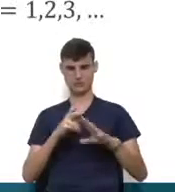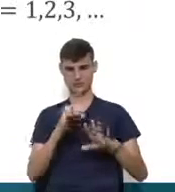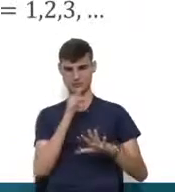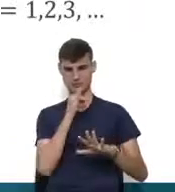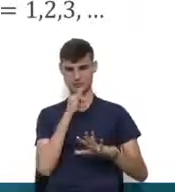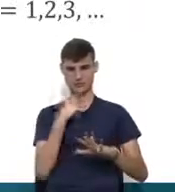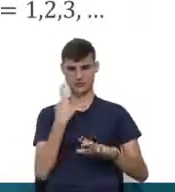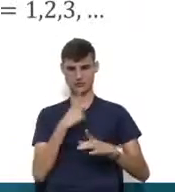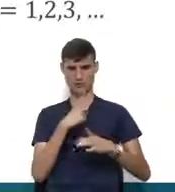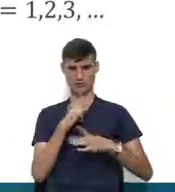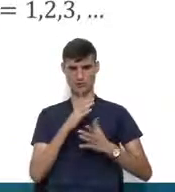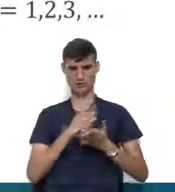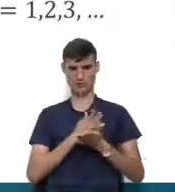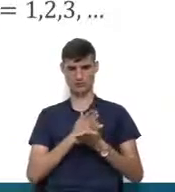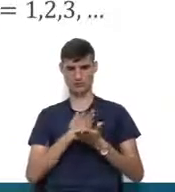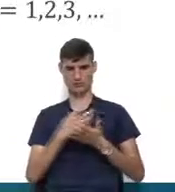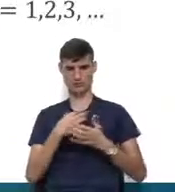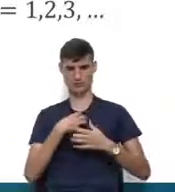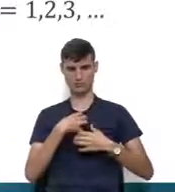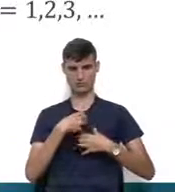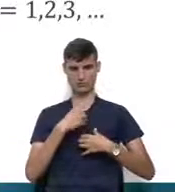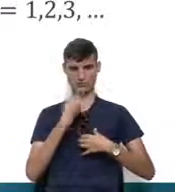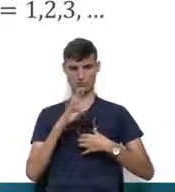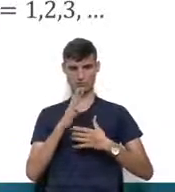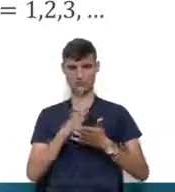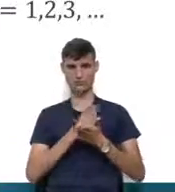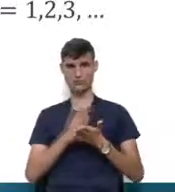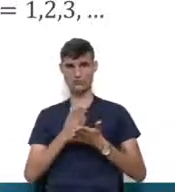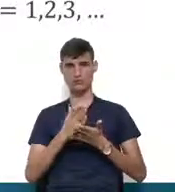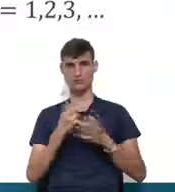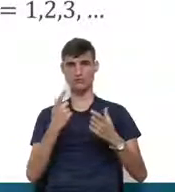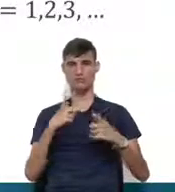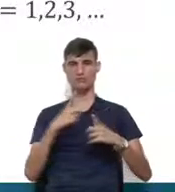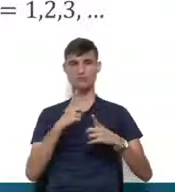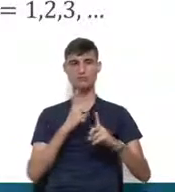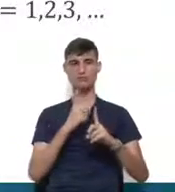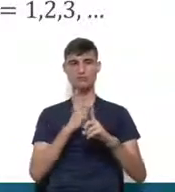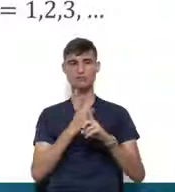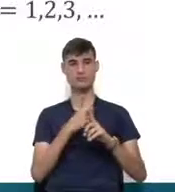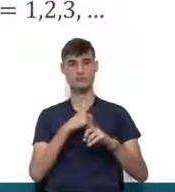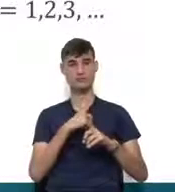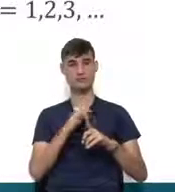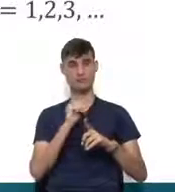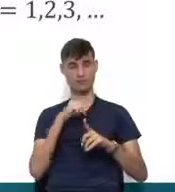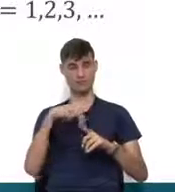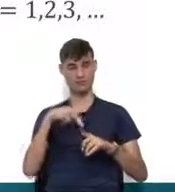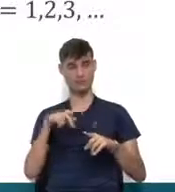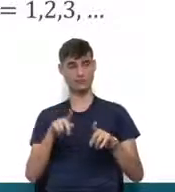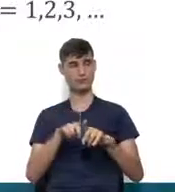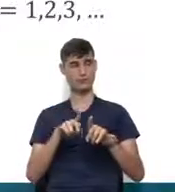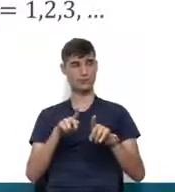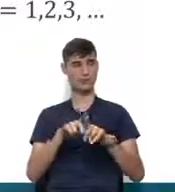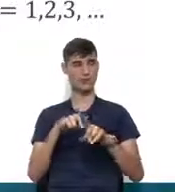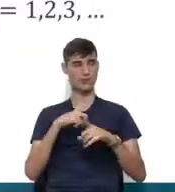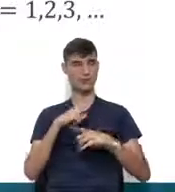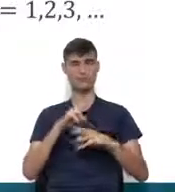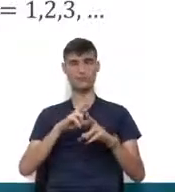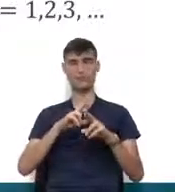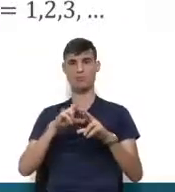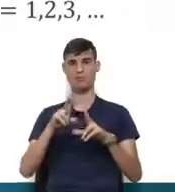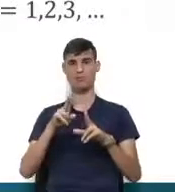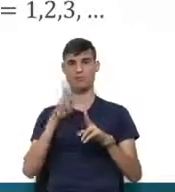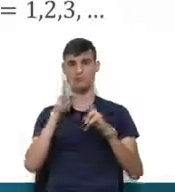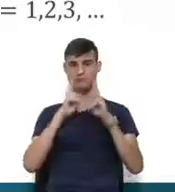posso ter uma parte da minha série de Fourier, onde eu vou encontrar o meu AN, e também uma outra parte